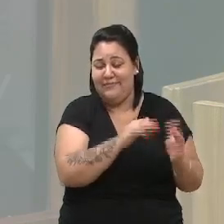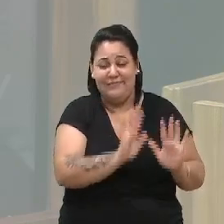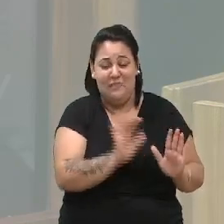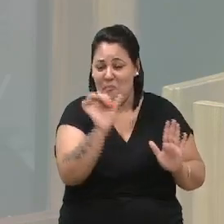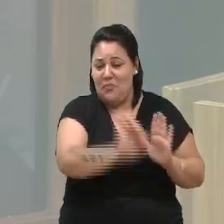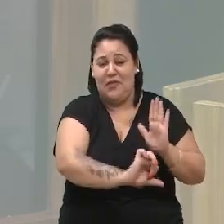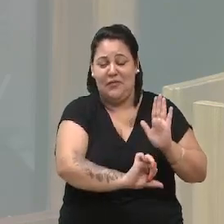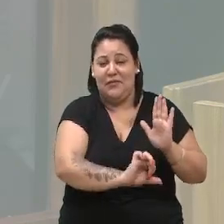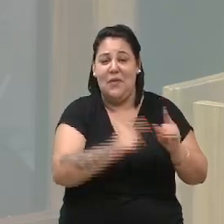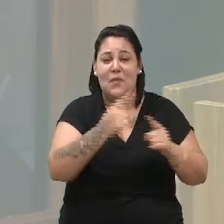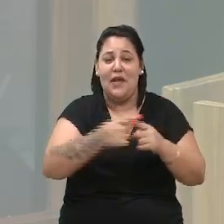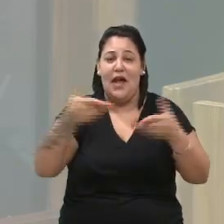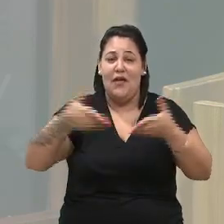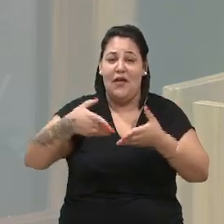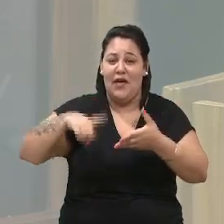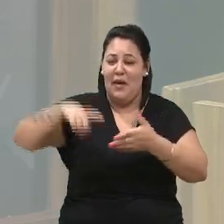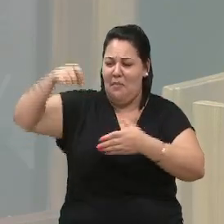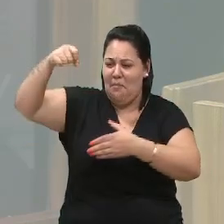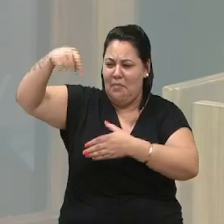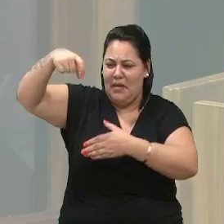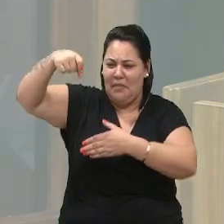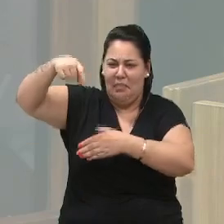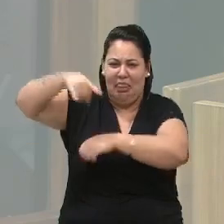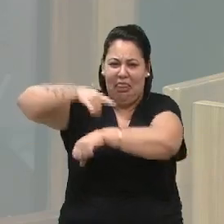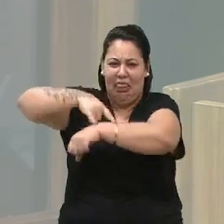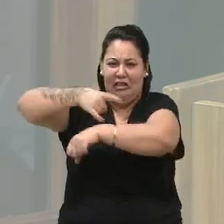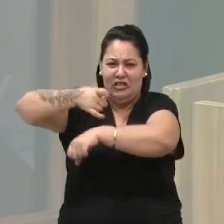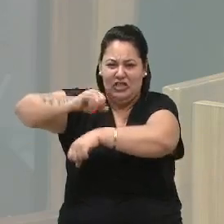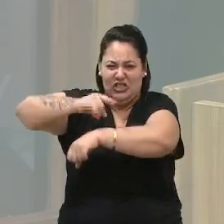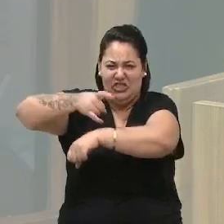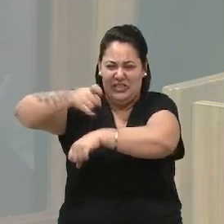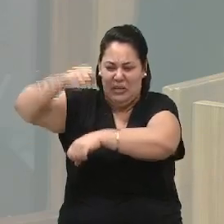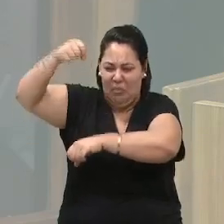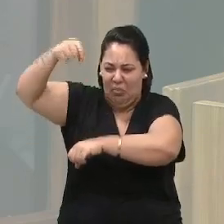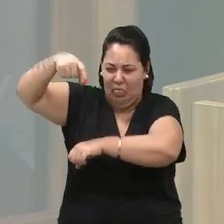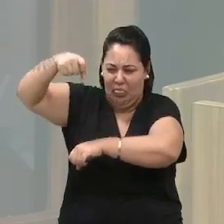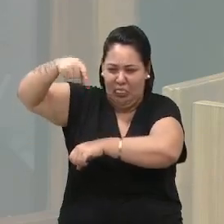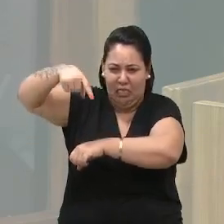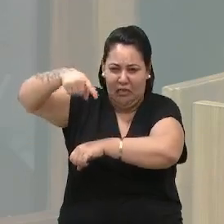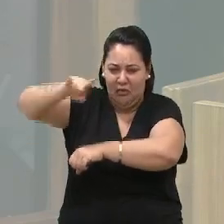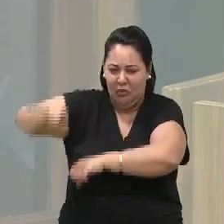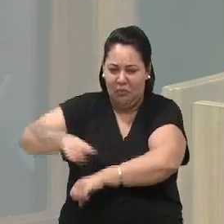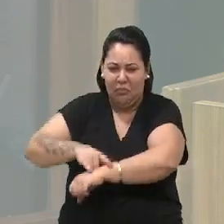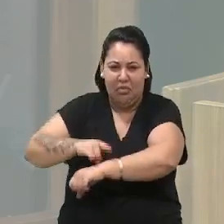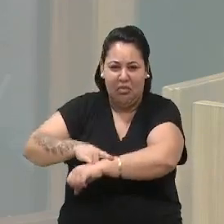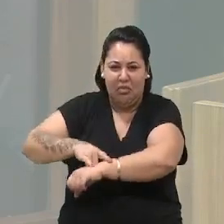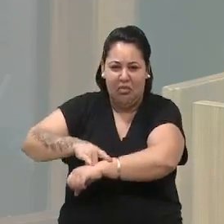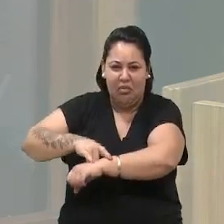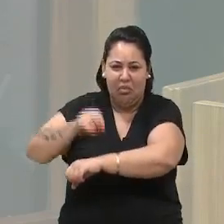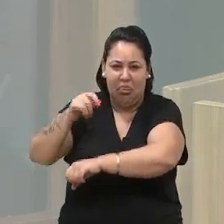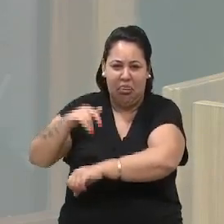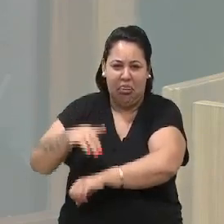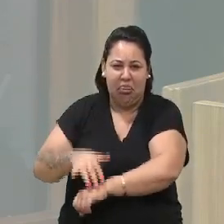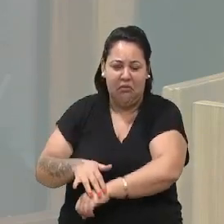porque pinga xixi do banheiro de cima que foi reformado no de baixo. E aí no primeiro andar,